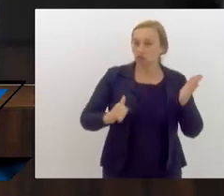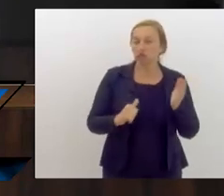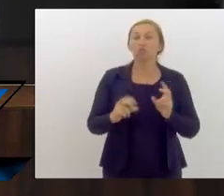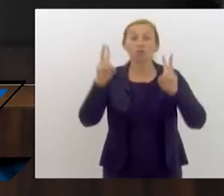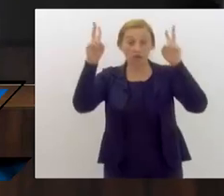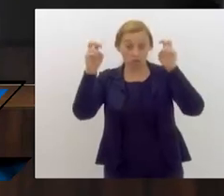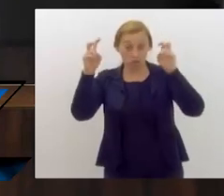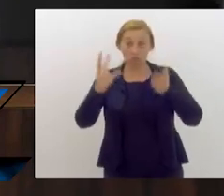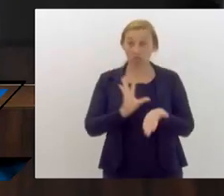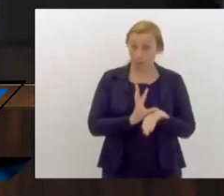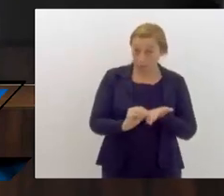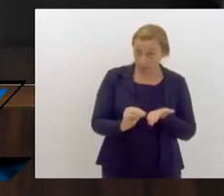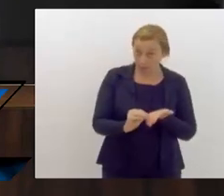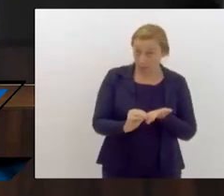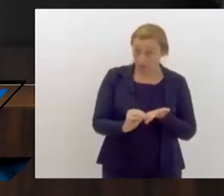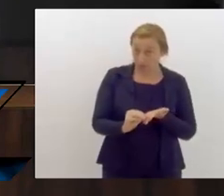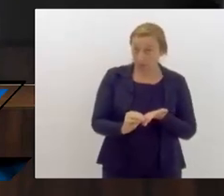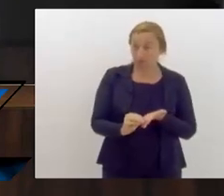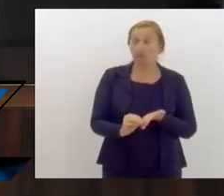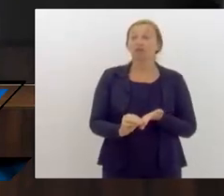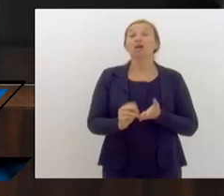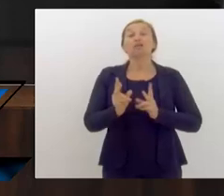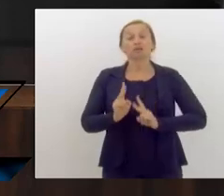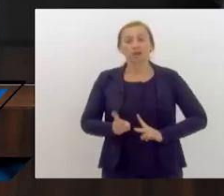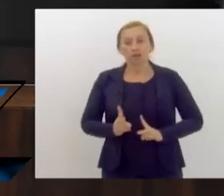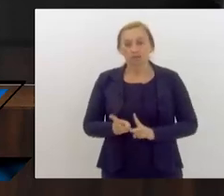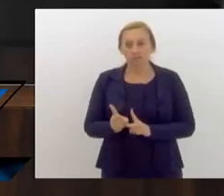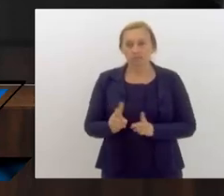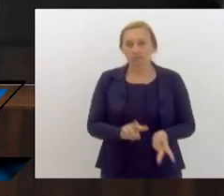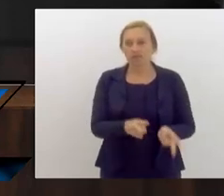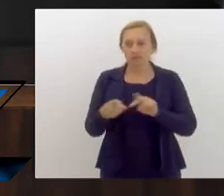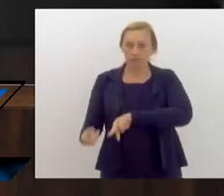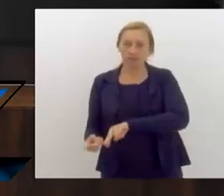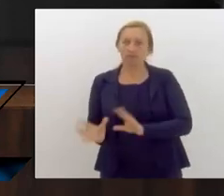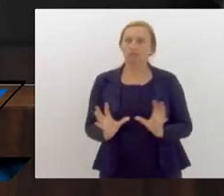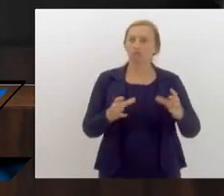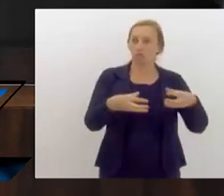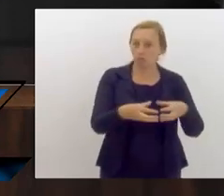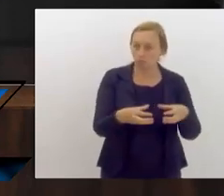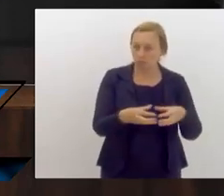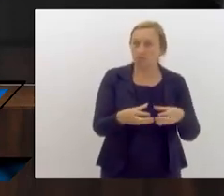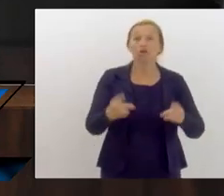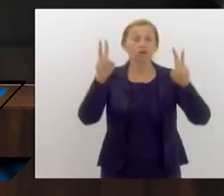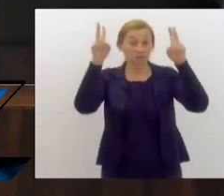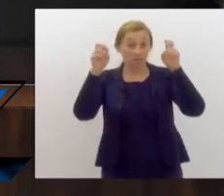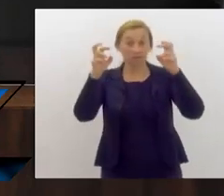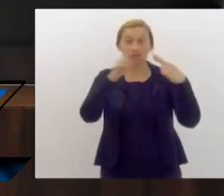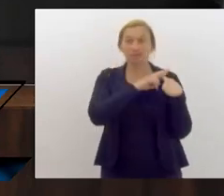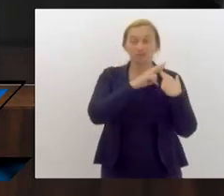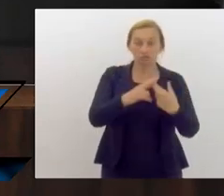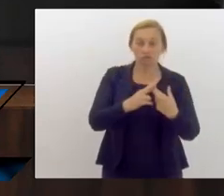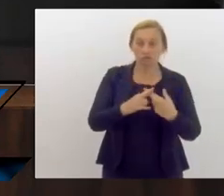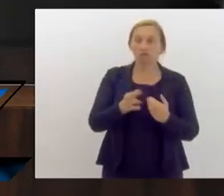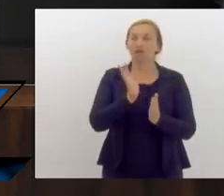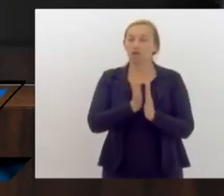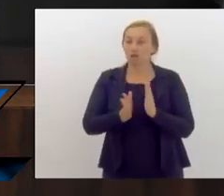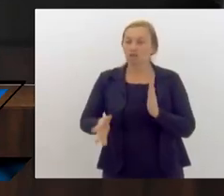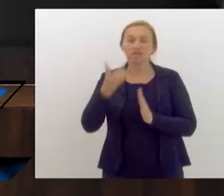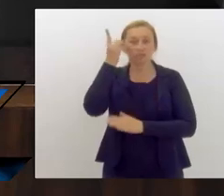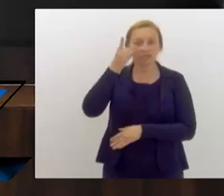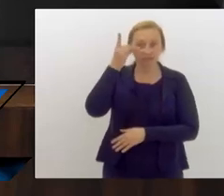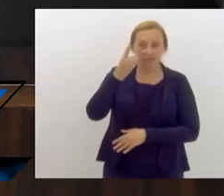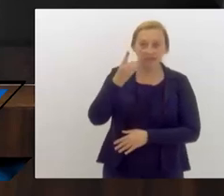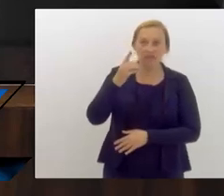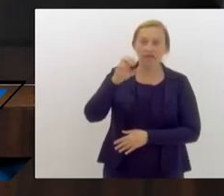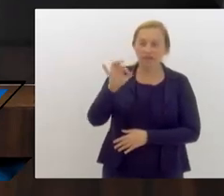matéria de pauta tá vamos encaminhar emenda para as comissões para comissão temática responsável é a questão de ordem deputada Eric